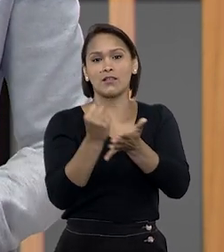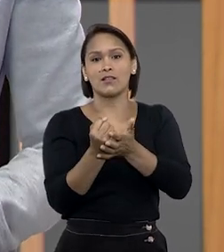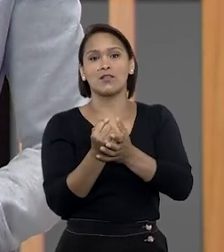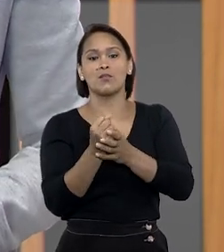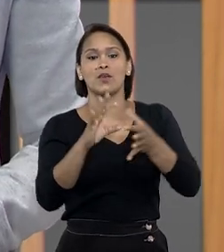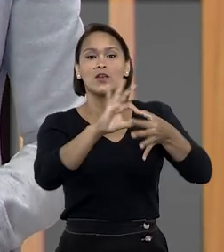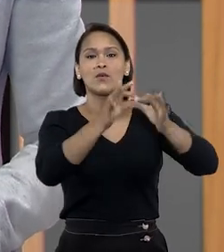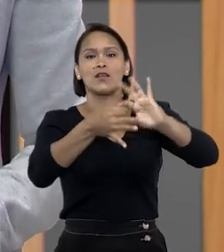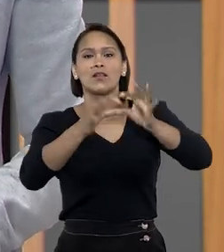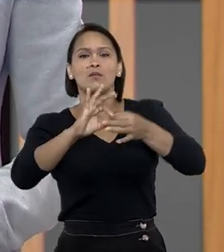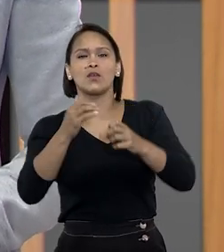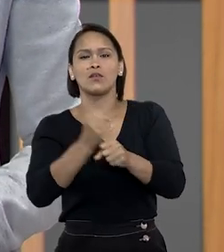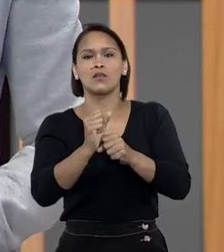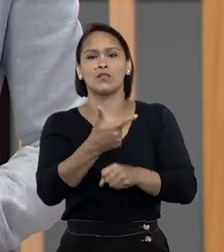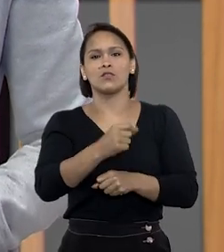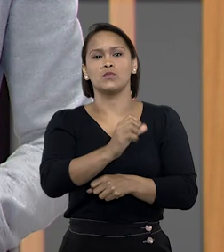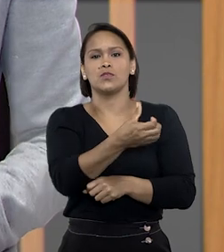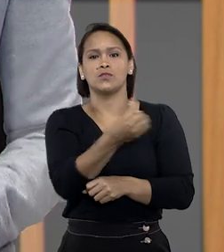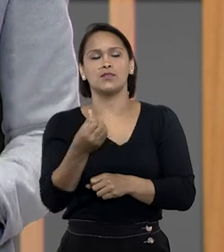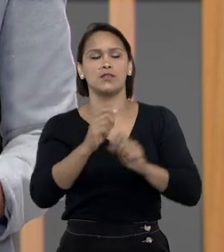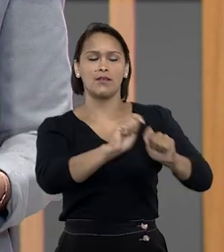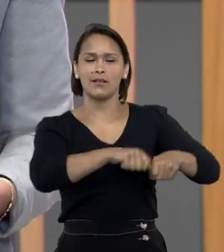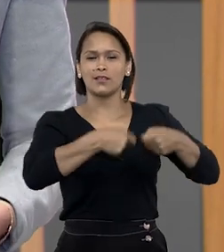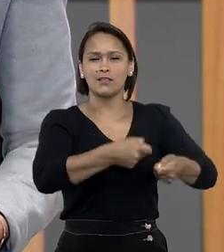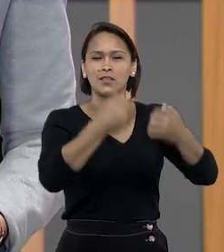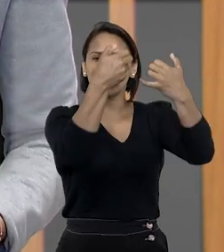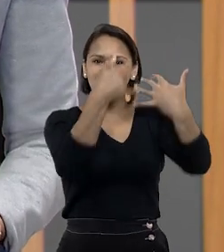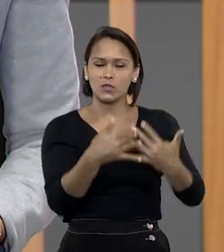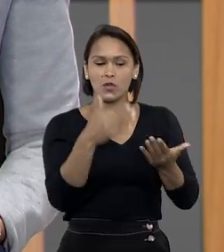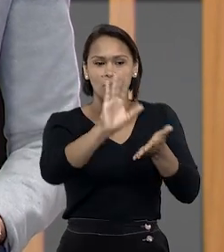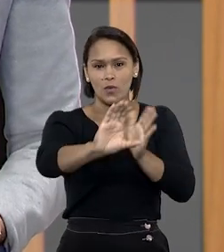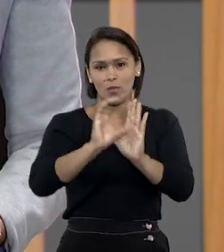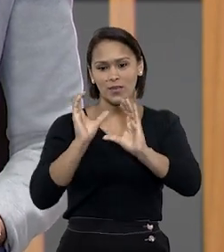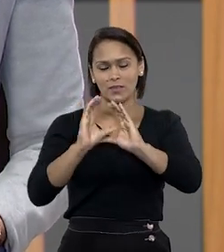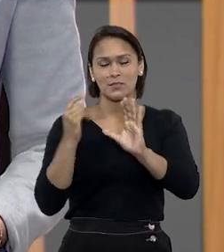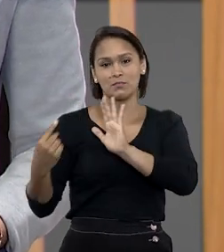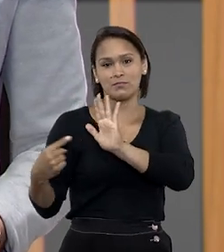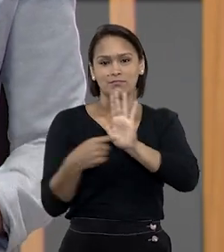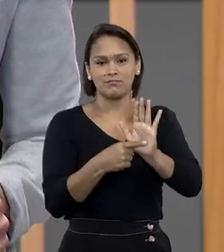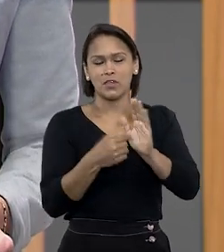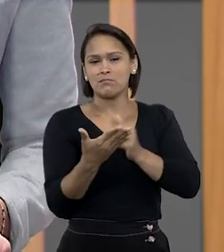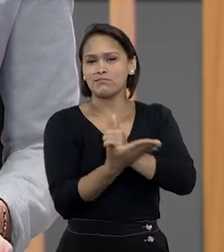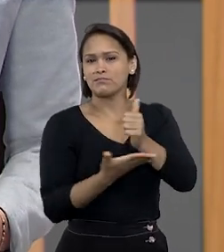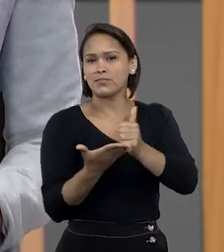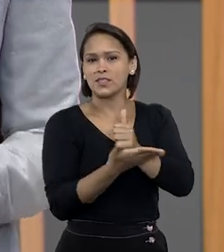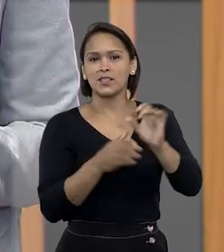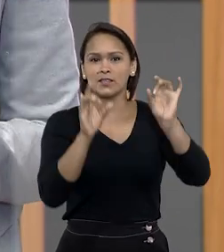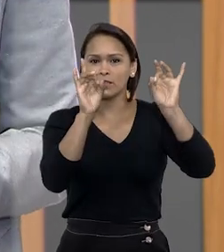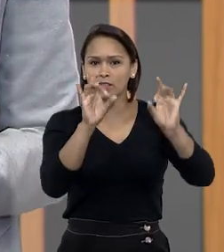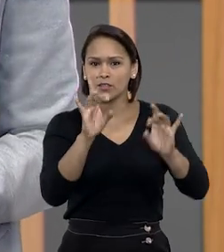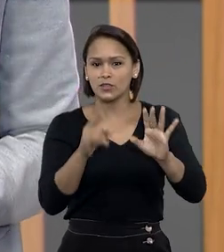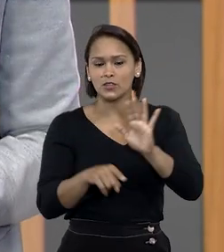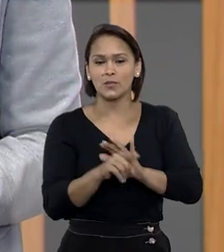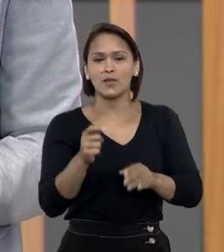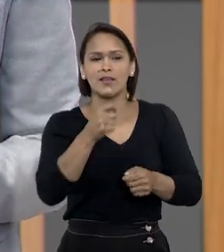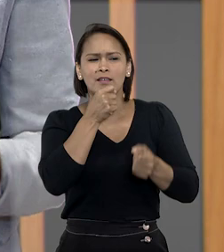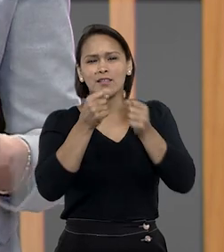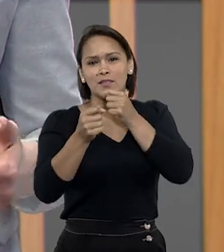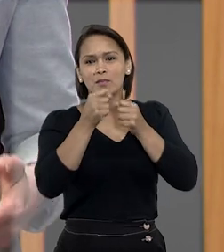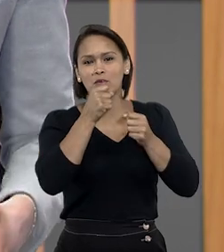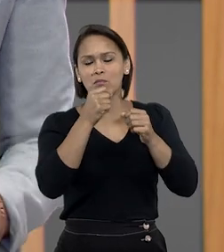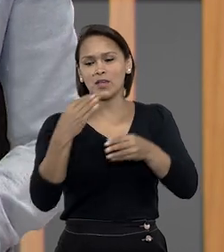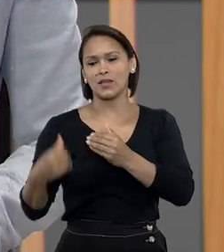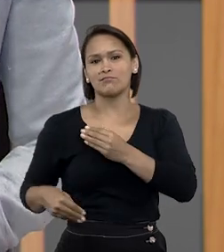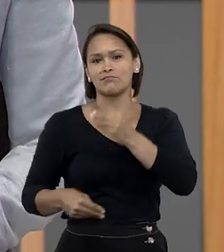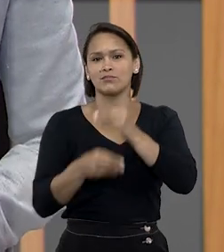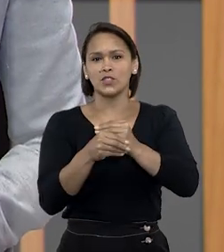Olimpíadas do Rio em 2016. A defesa alegou que o recebimento da denúncia se baseou exclusivamente em depoimento